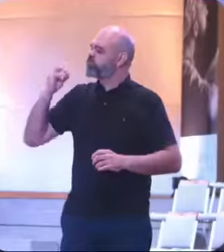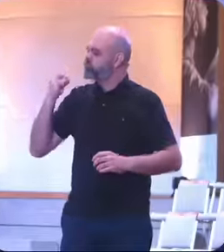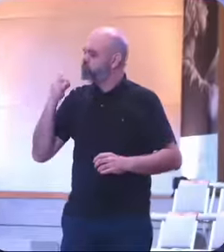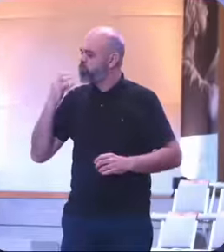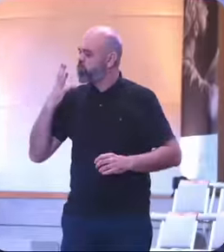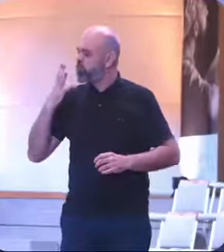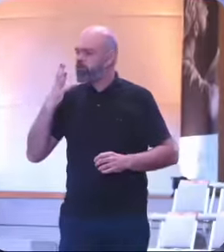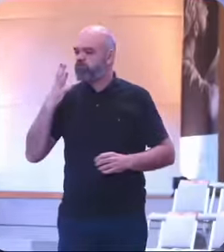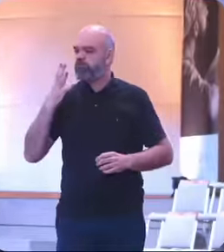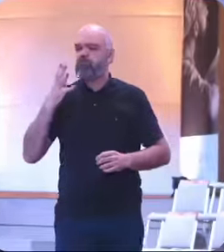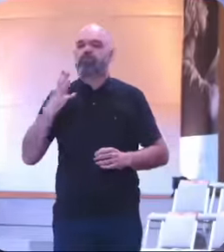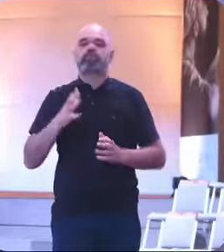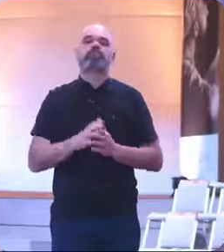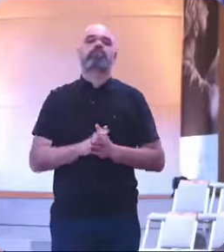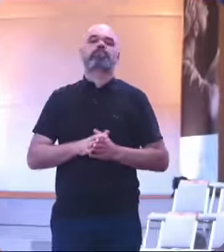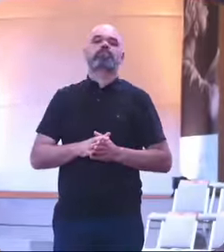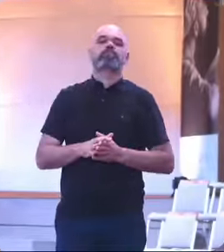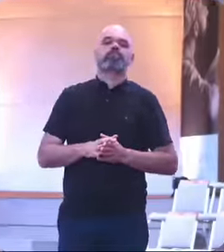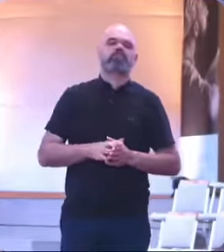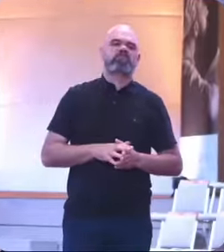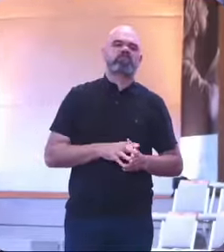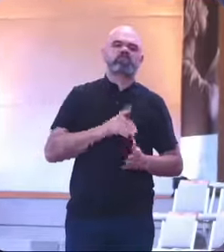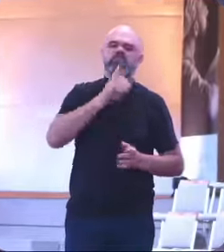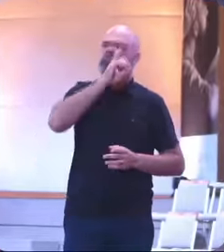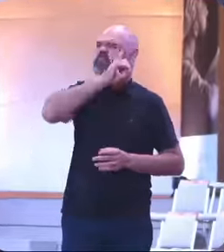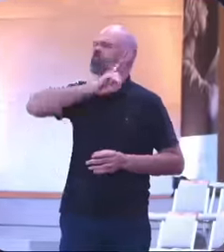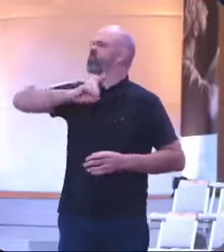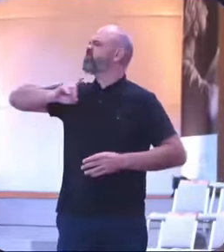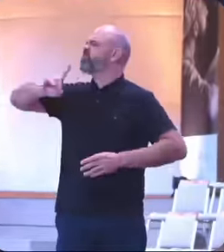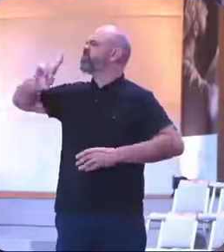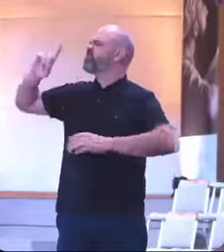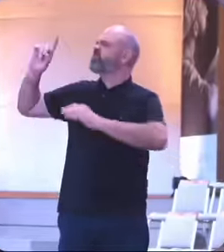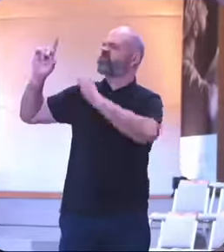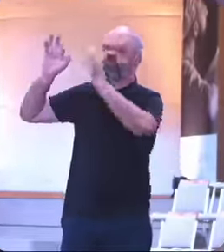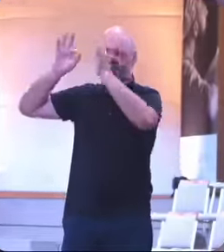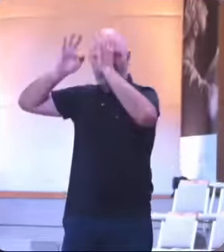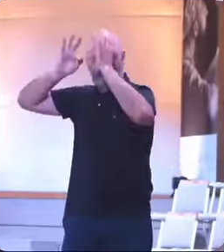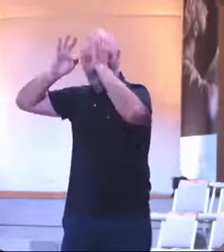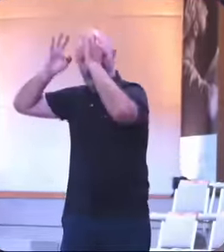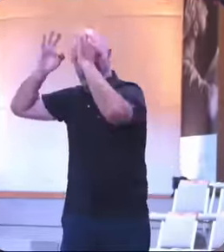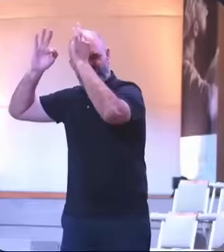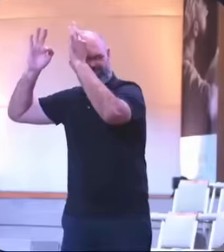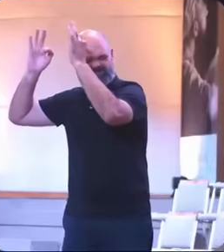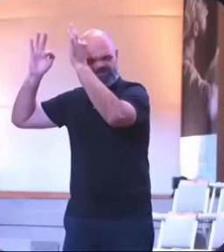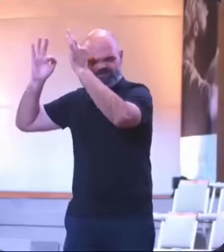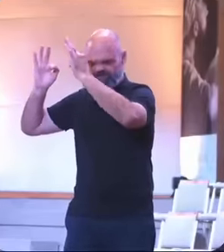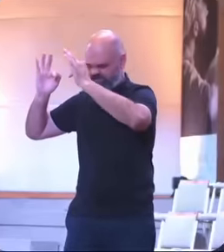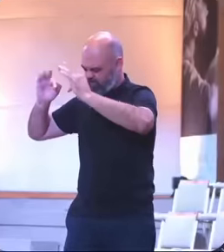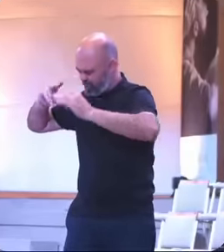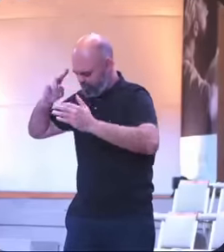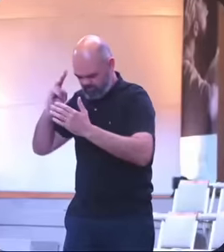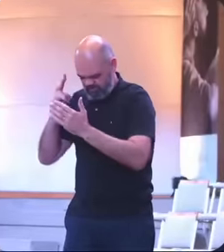Com todo o seu coração, diga: é fiel em todo